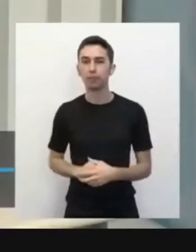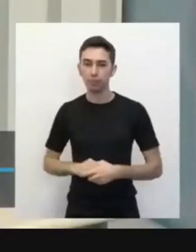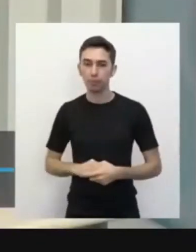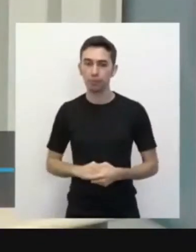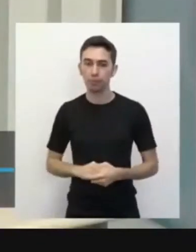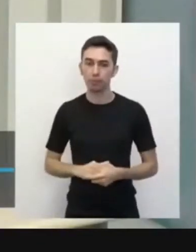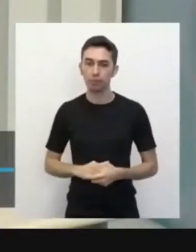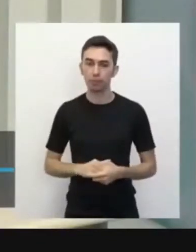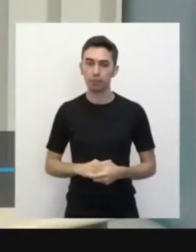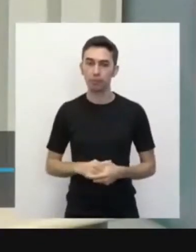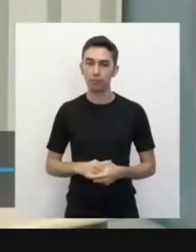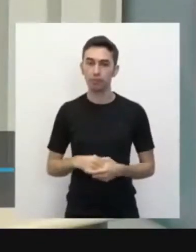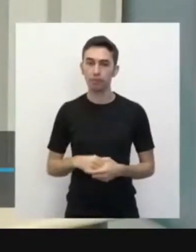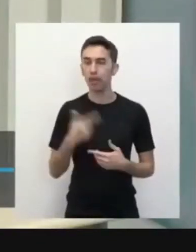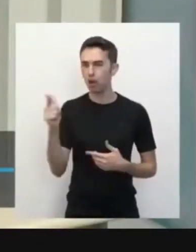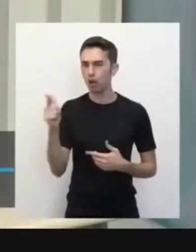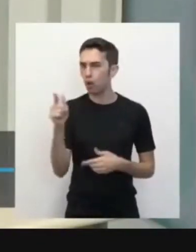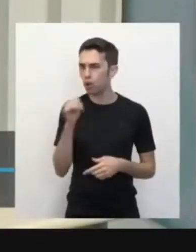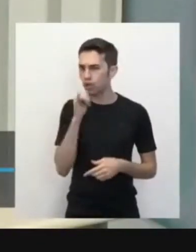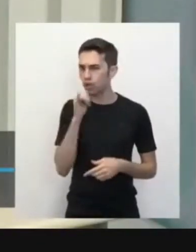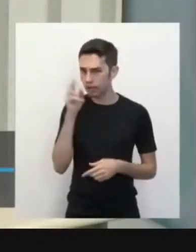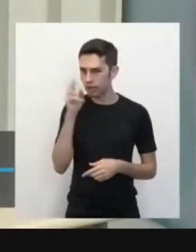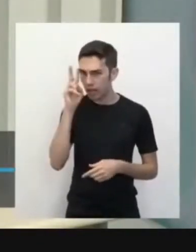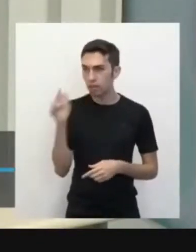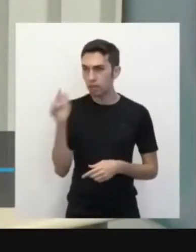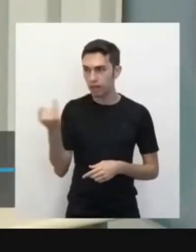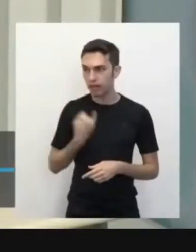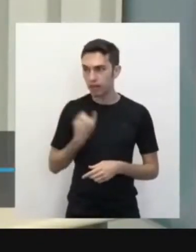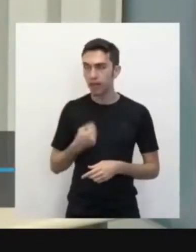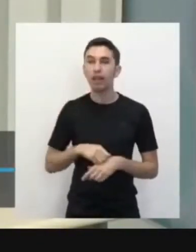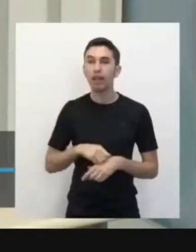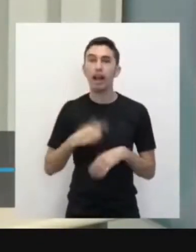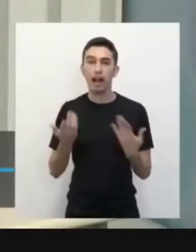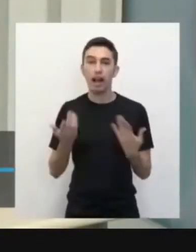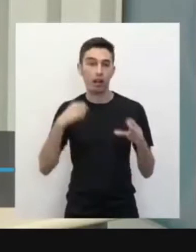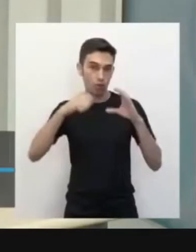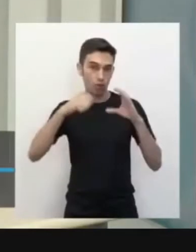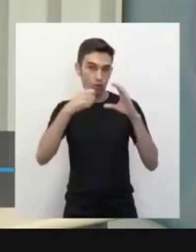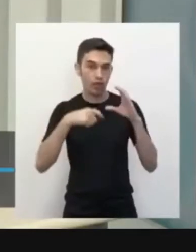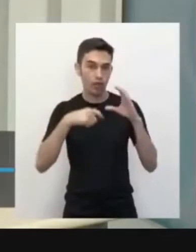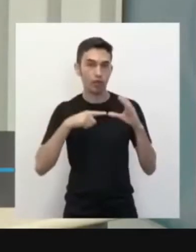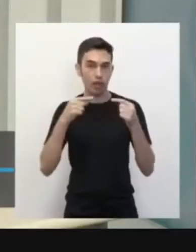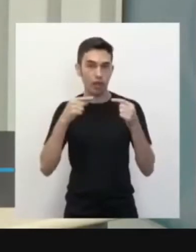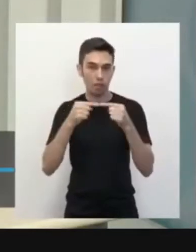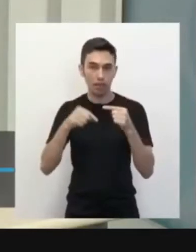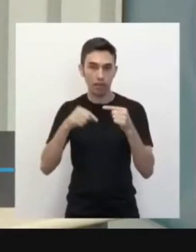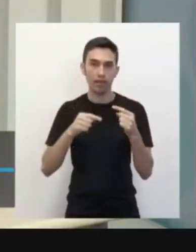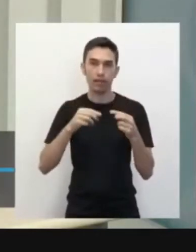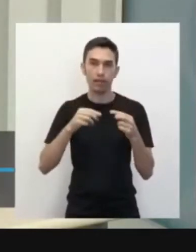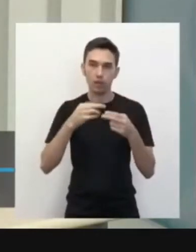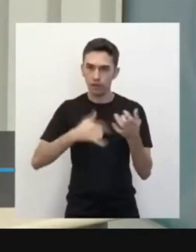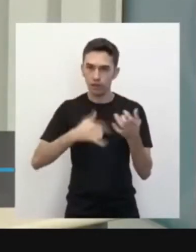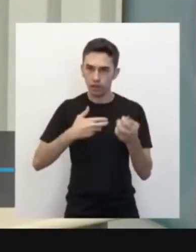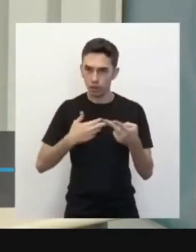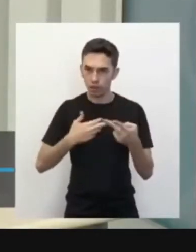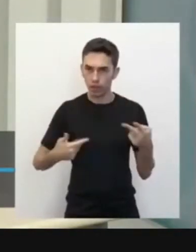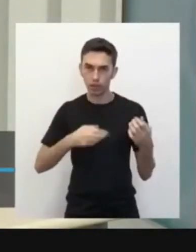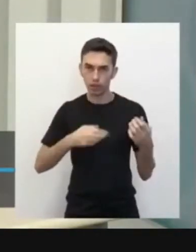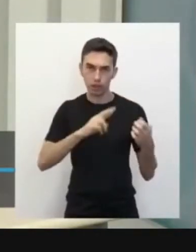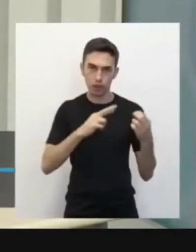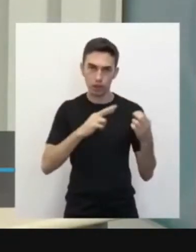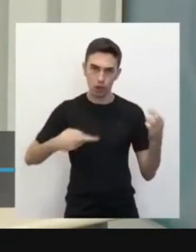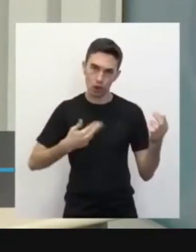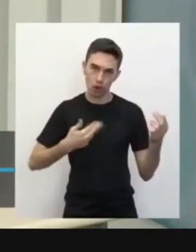lembra. Enquanto ele está lembrando aí, a gente vai assistir um vídeo sobre instrumentos de corda. Espero que vocês